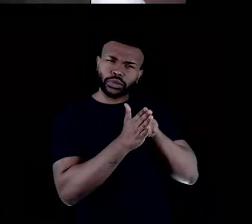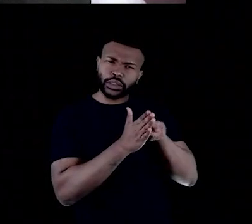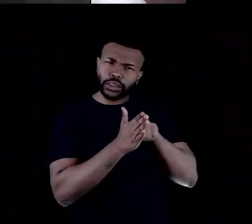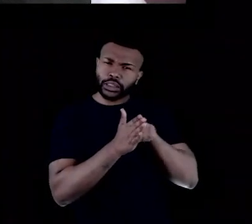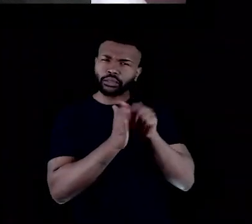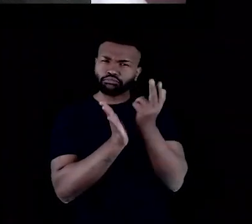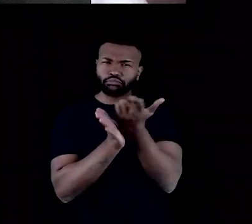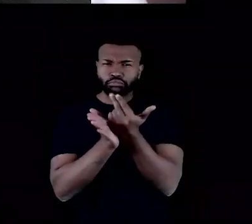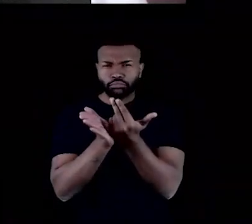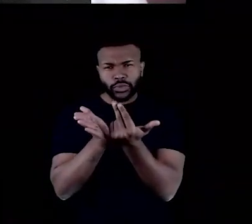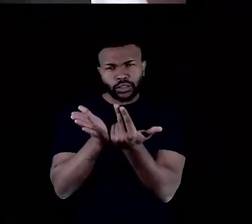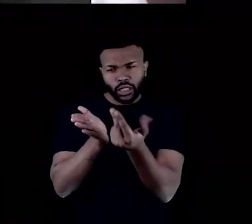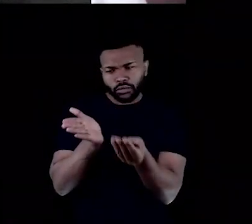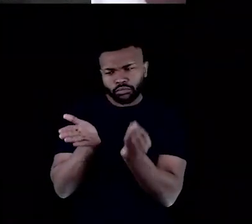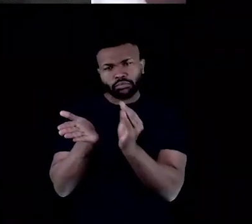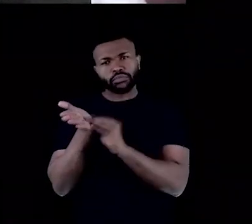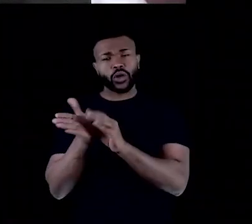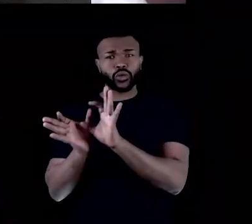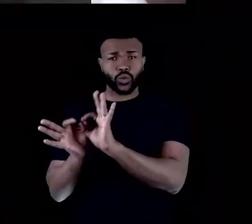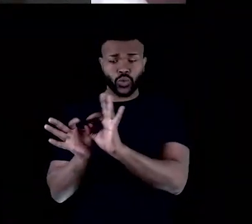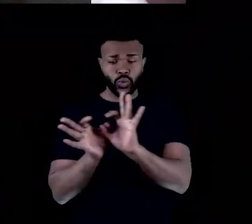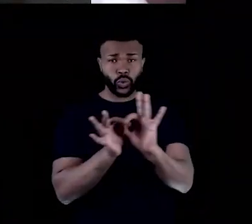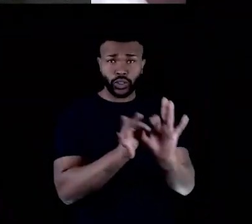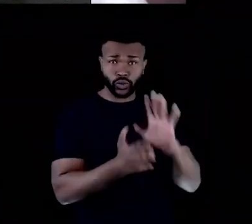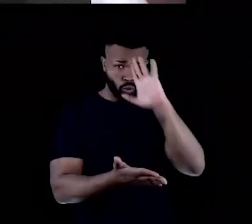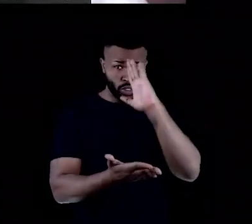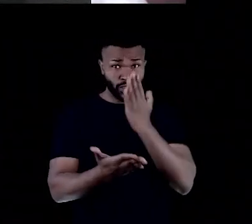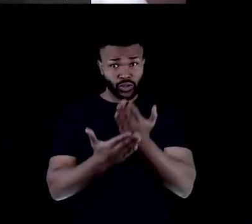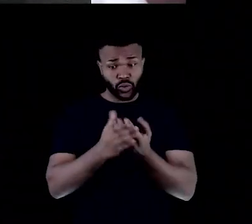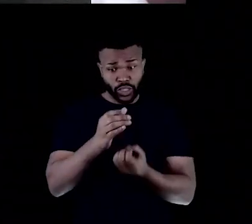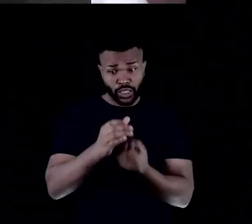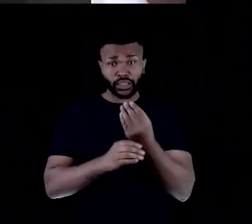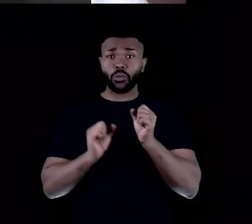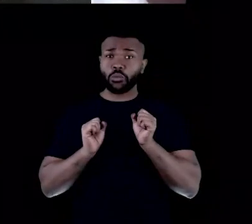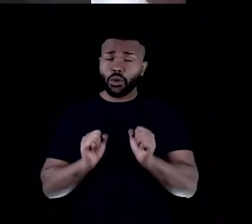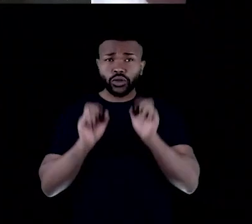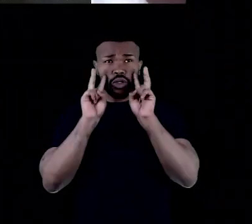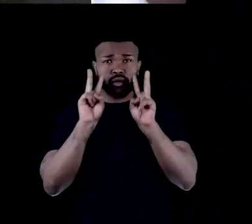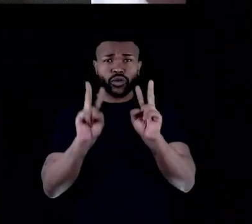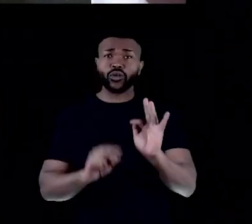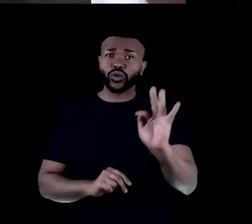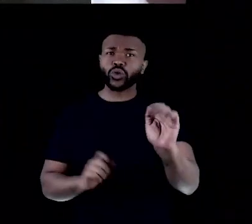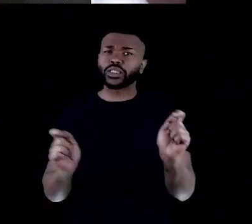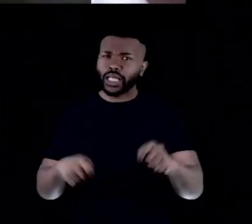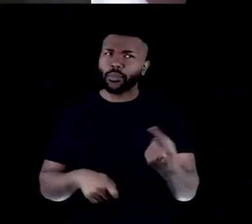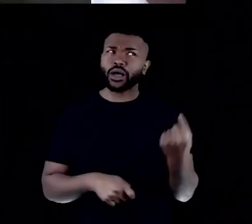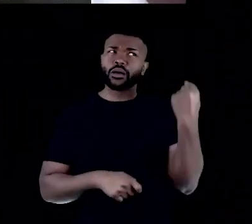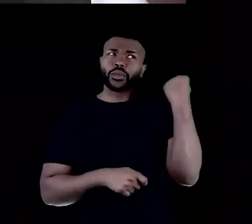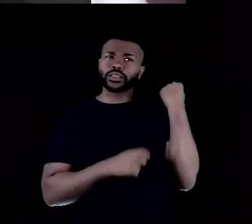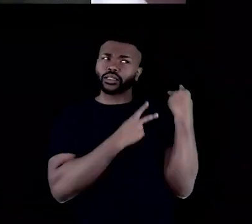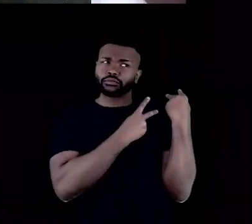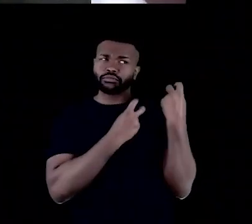corpos, essas figuras e trazer um contexto. Porque eu acredito muito que a criação, ela pode olhar para frente, mas ela também pode olhar